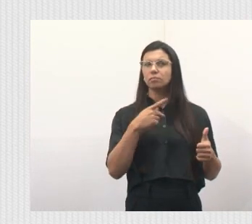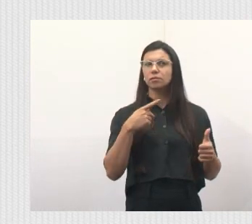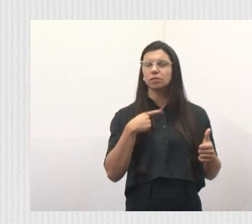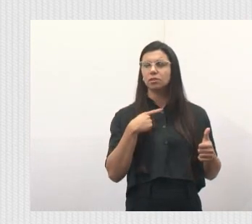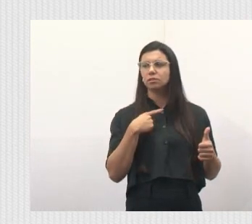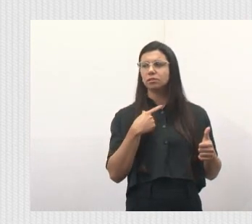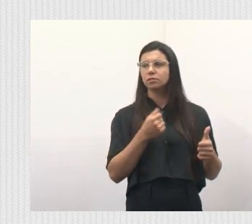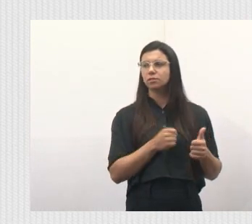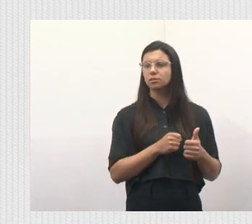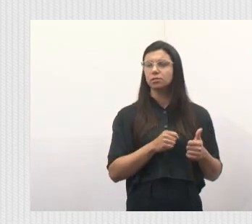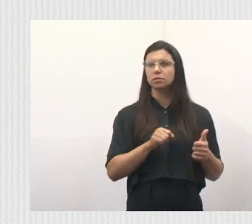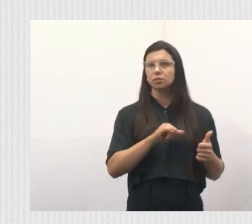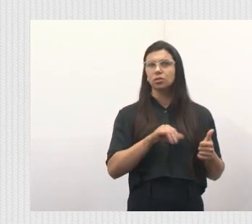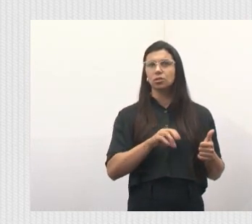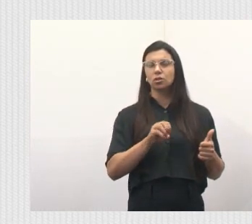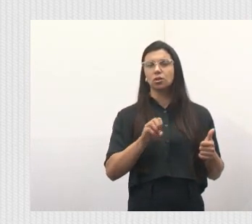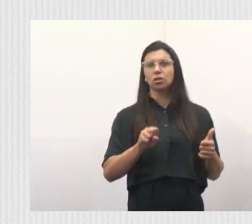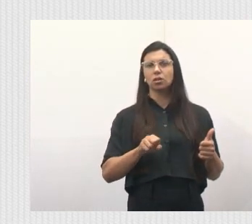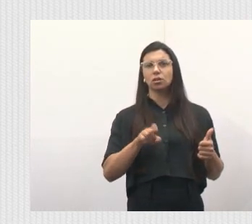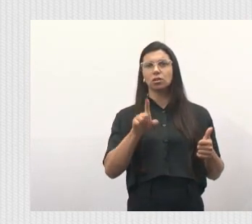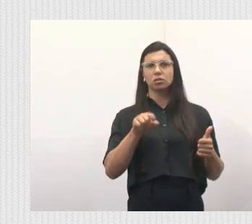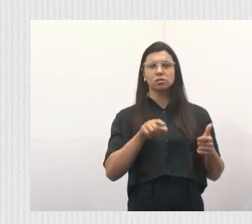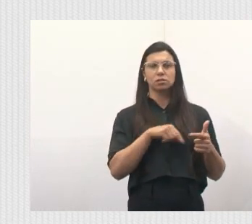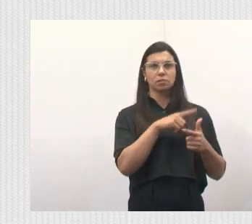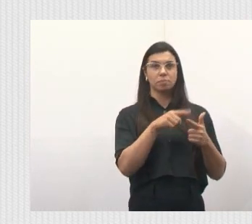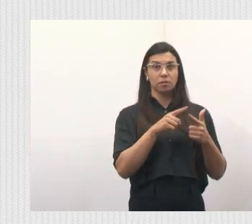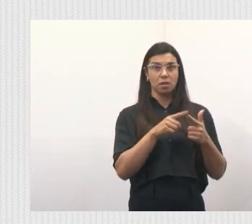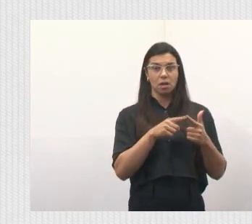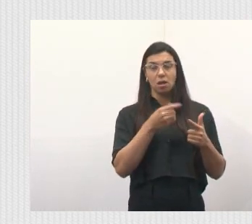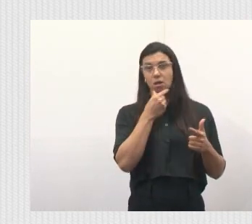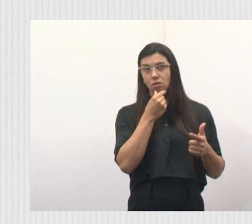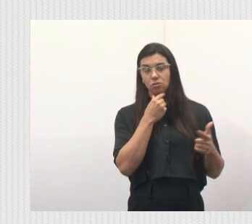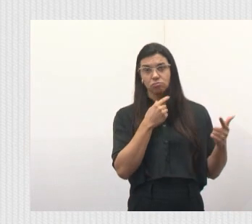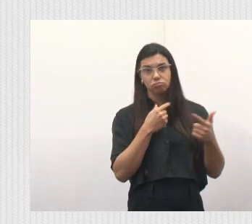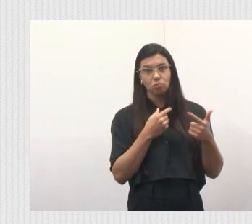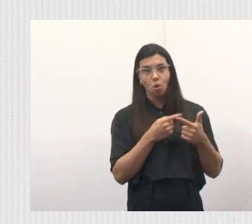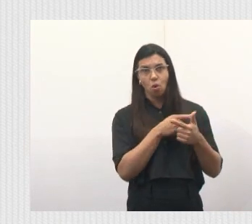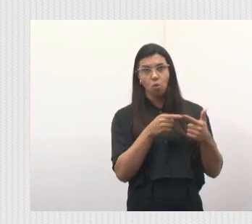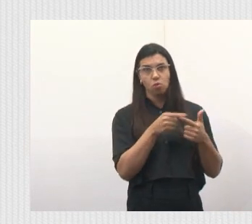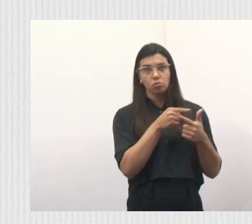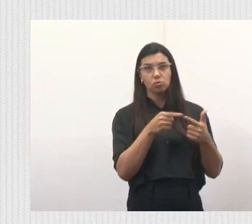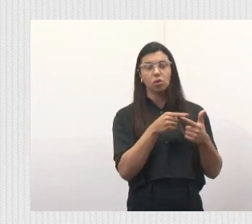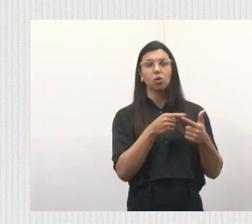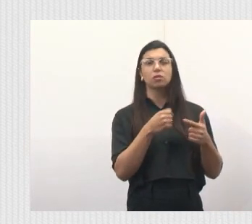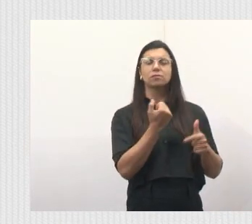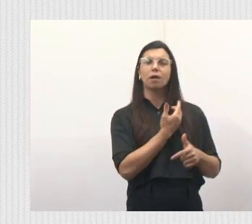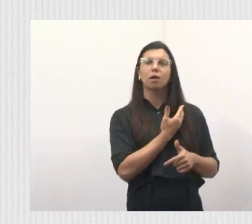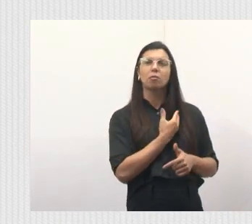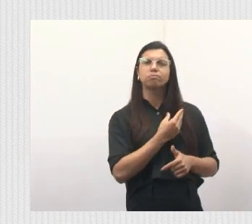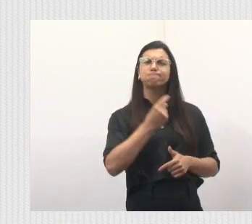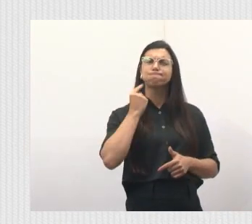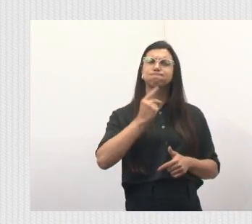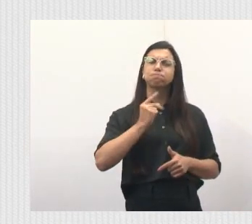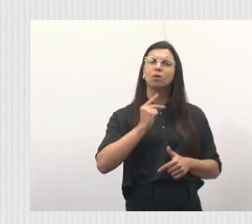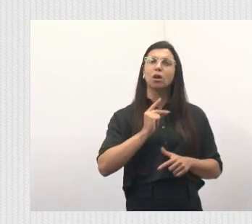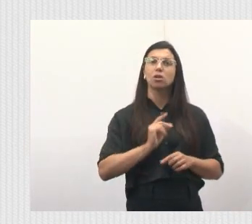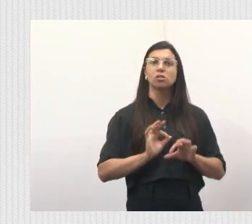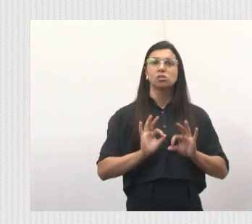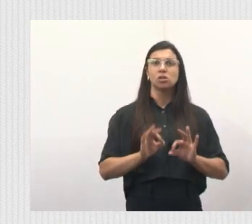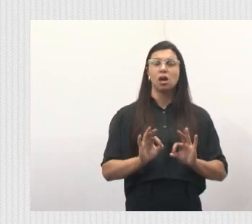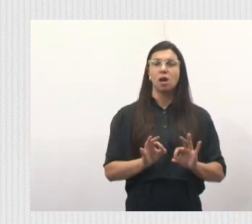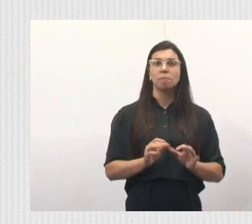do Álcool, José Williams. Então, foi um prazer tê-los recebido aqui no meu gabinete, os grandes amigos de longa data e